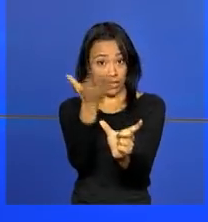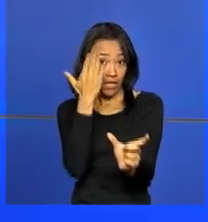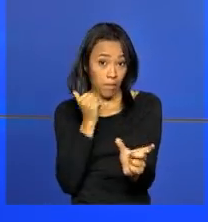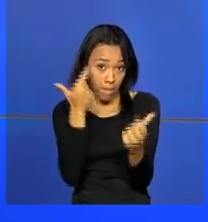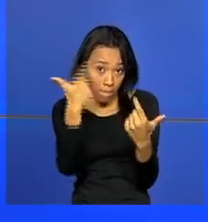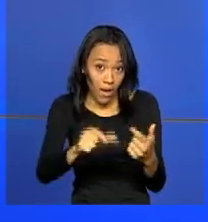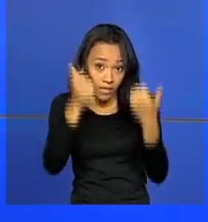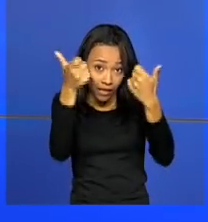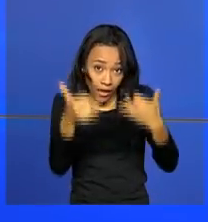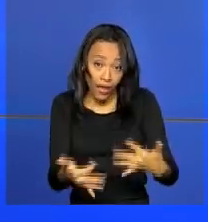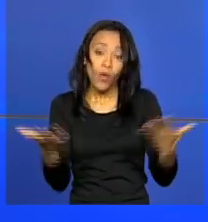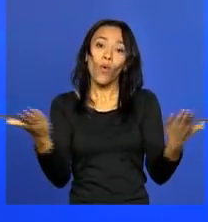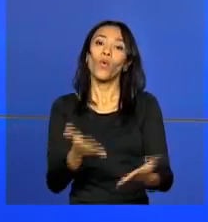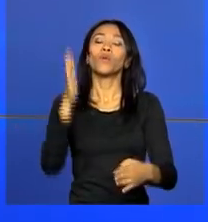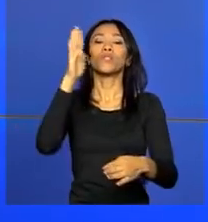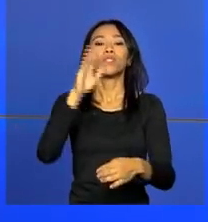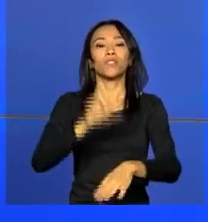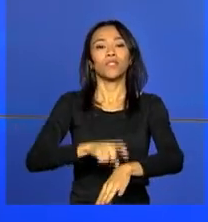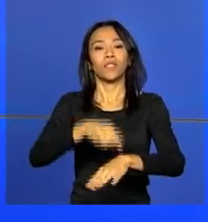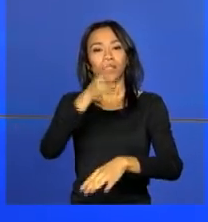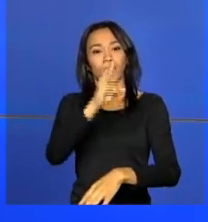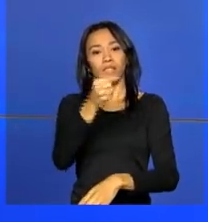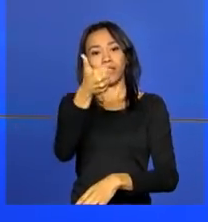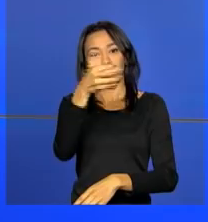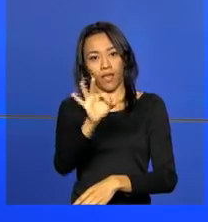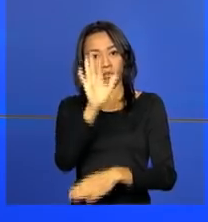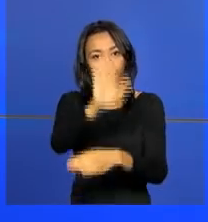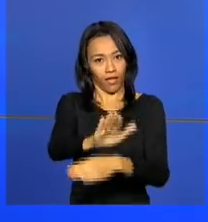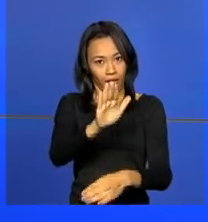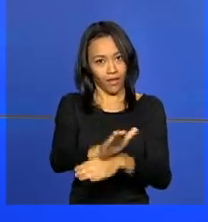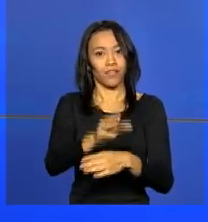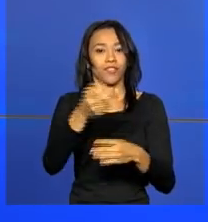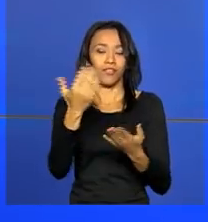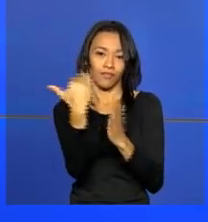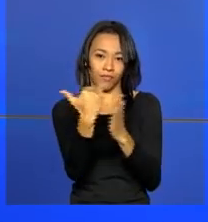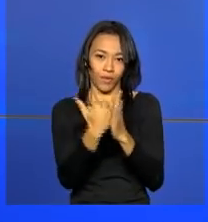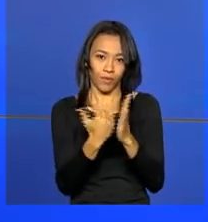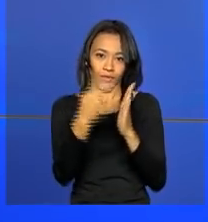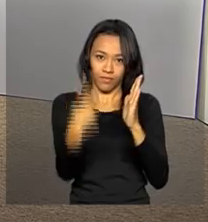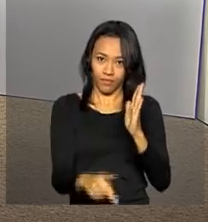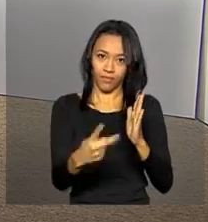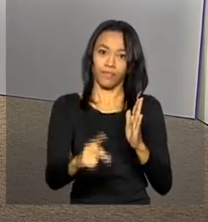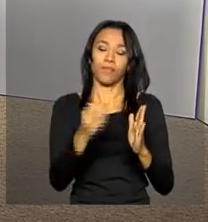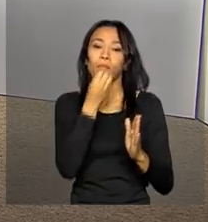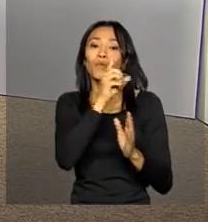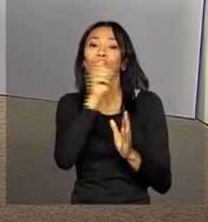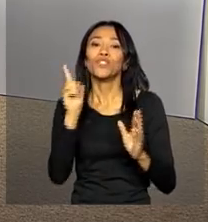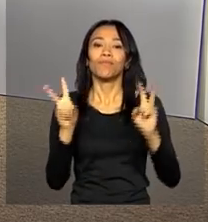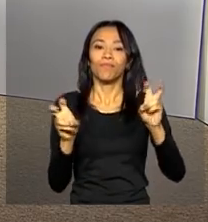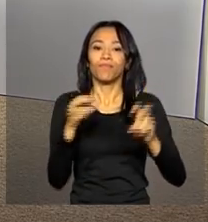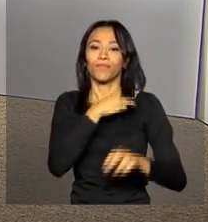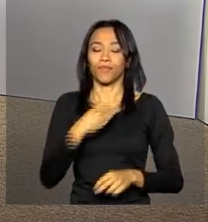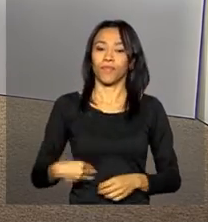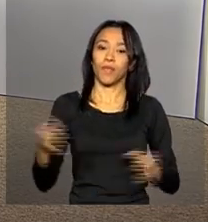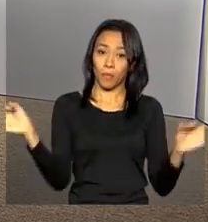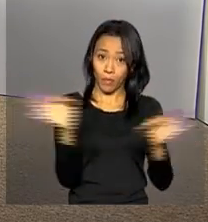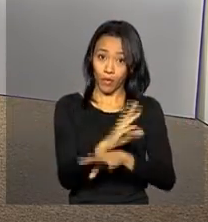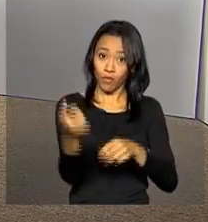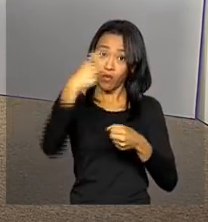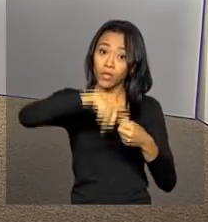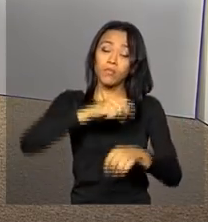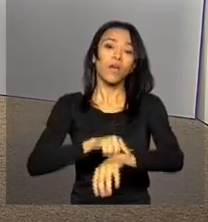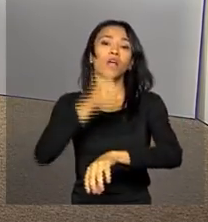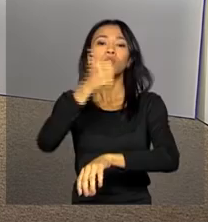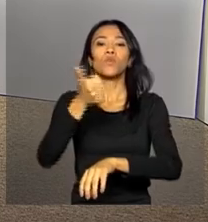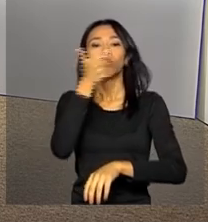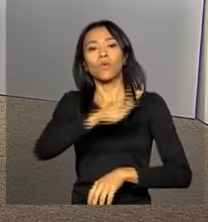você assiste hoje às 3h10 da tarde na reprise do programa Bom Dia, Ministro. E nós ficamos por aqui, voltamos às 11 horas